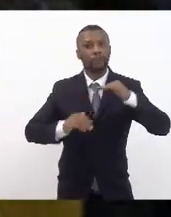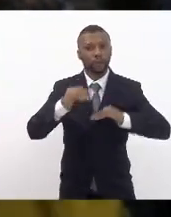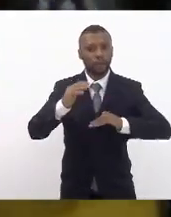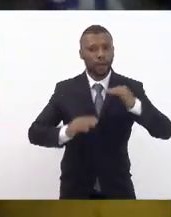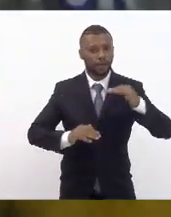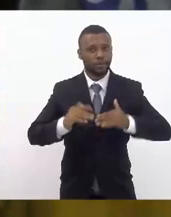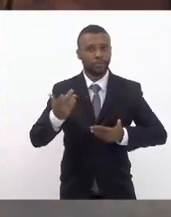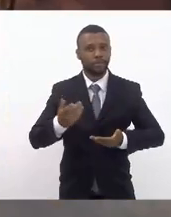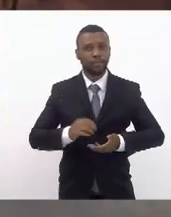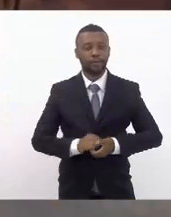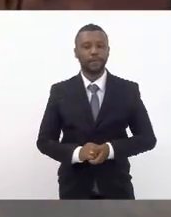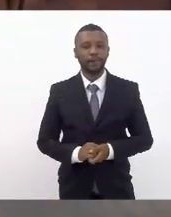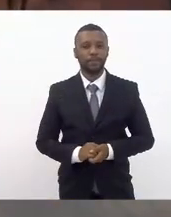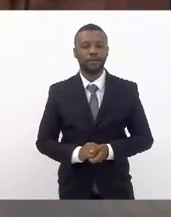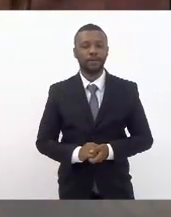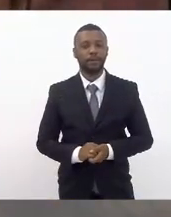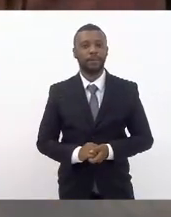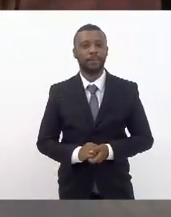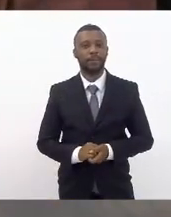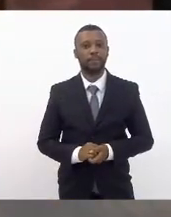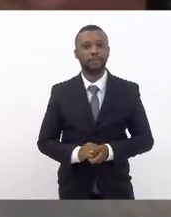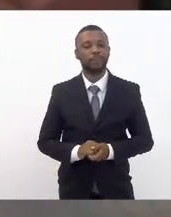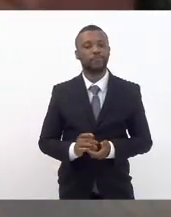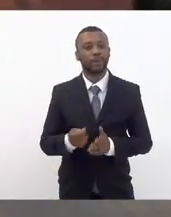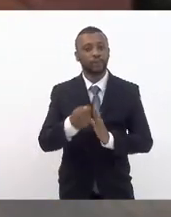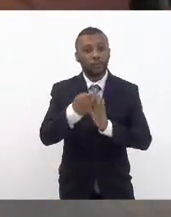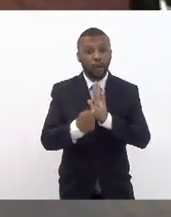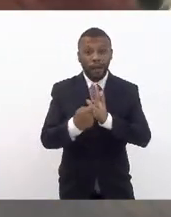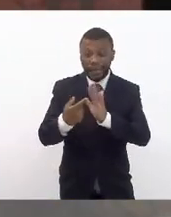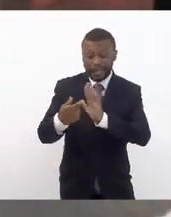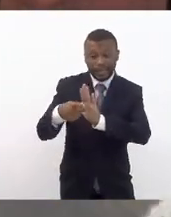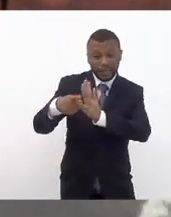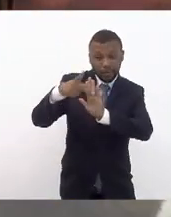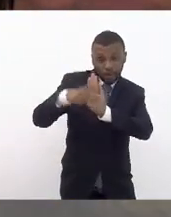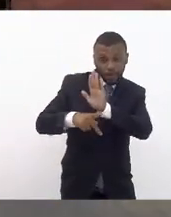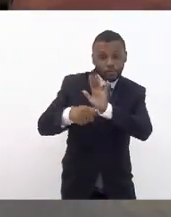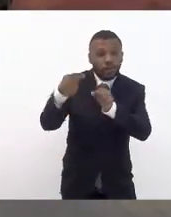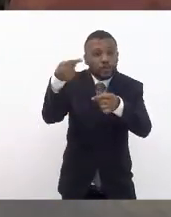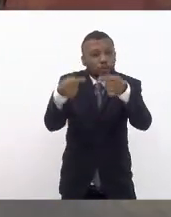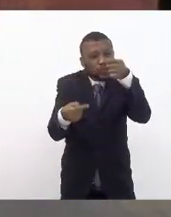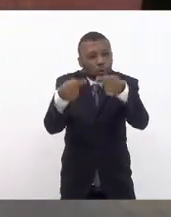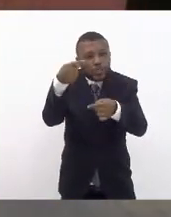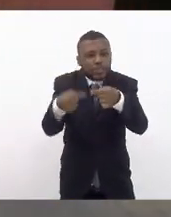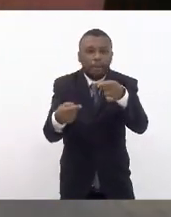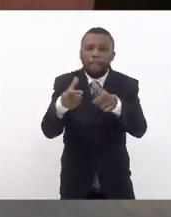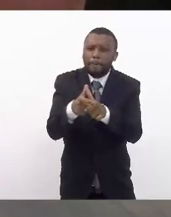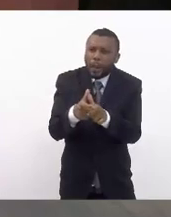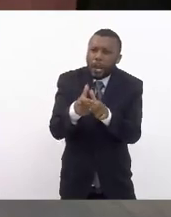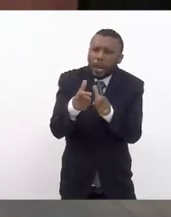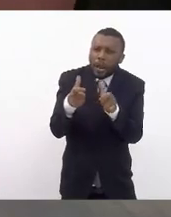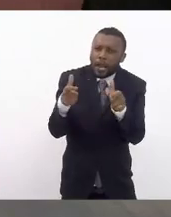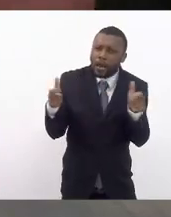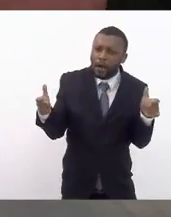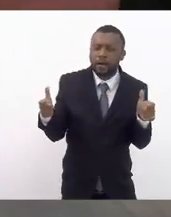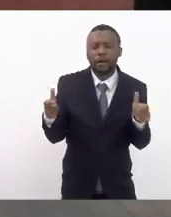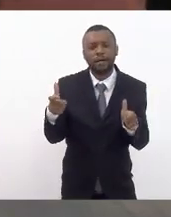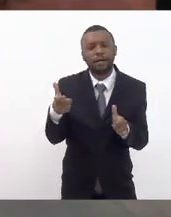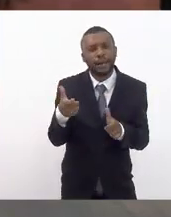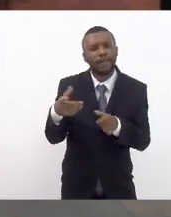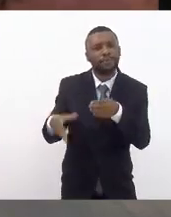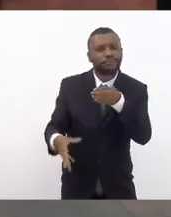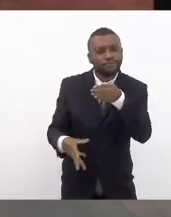Senhor presidente, esta matéria foi amplamente discutida e debatida nesta casa. Quero ressaltar